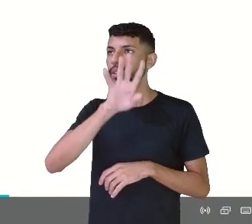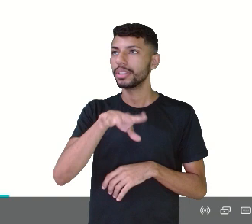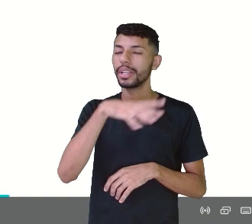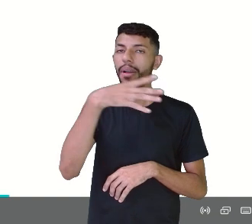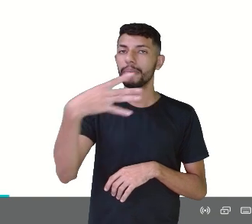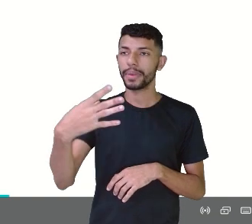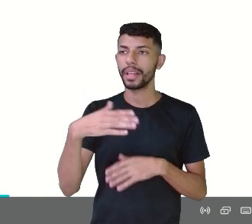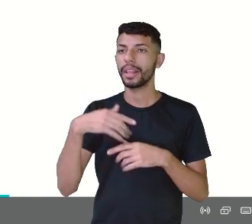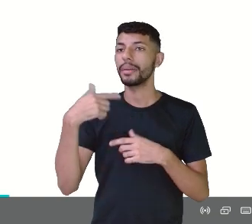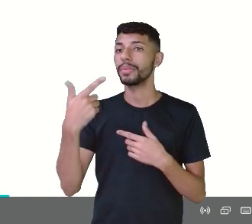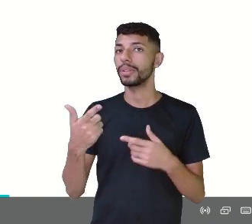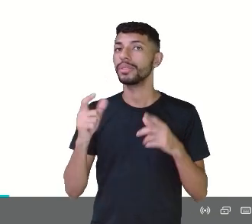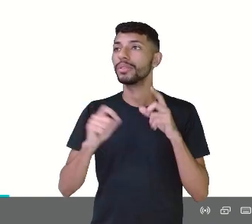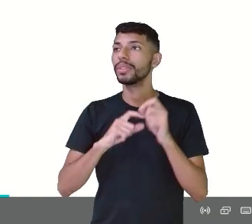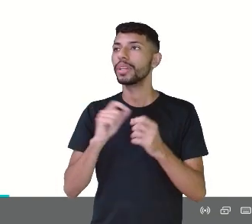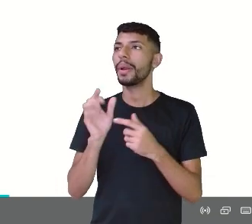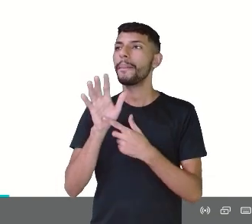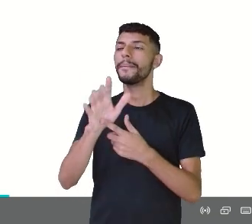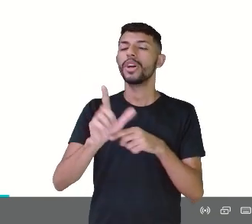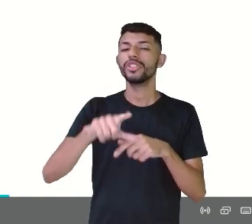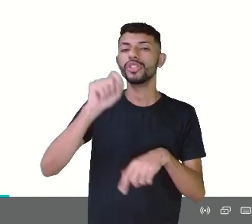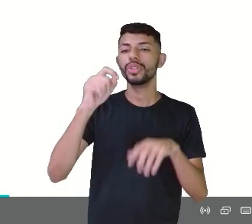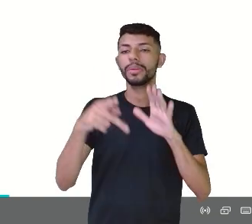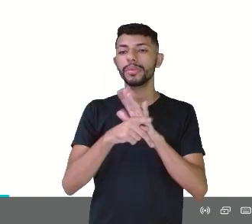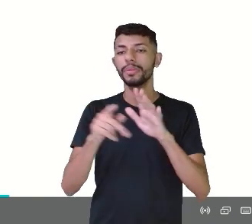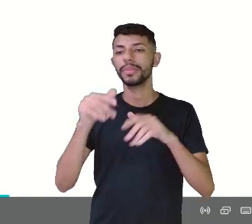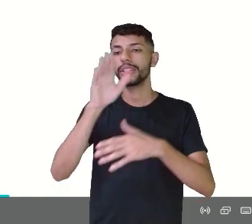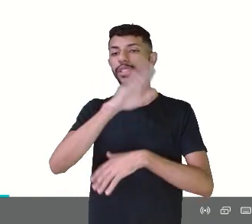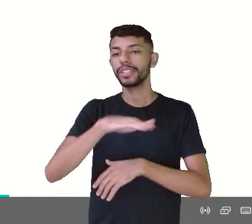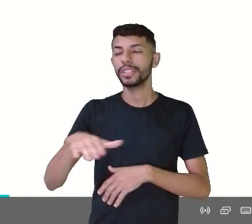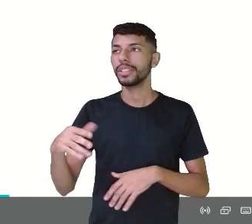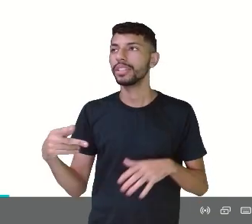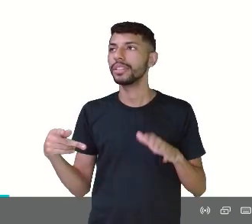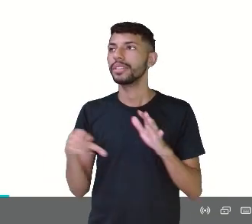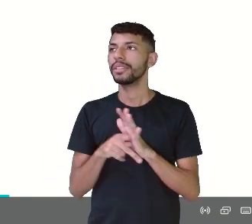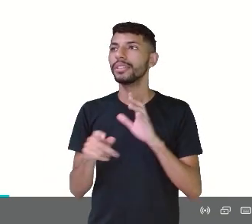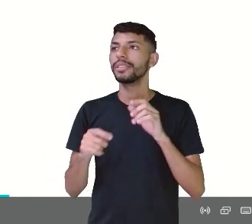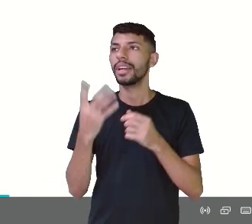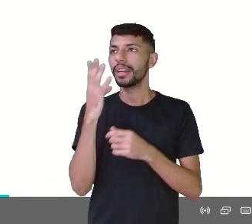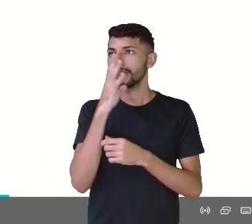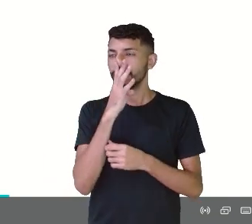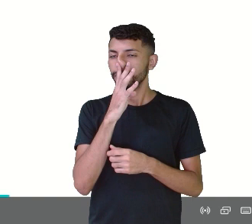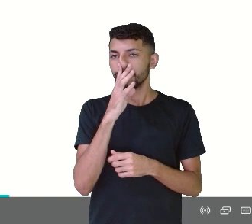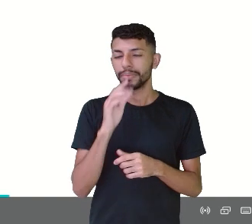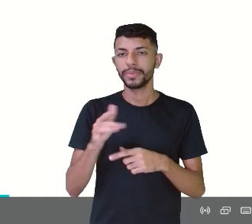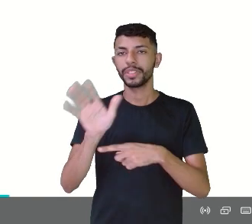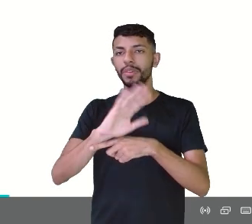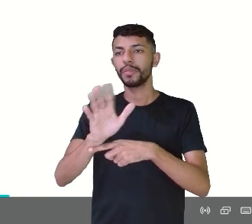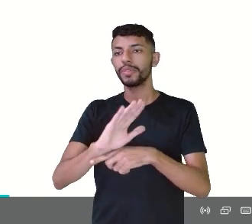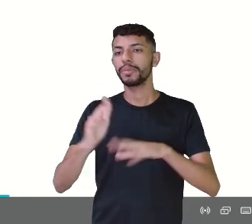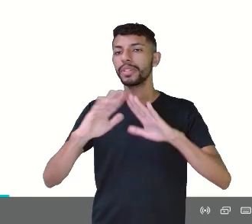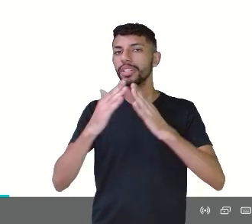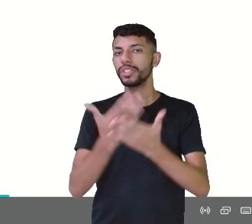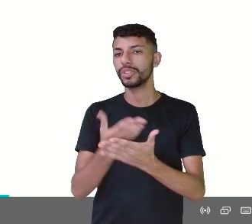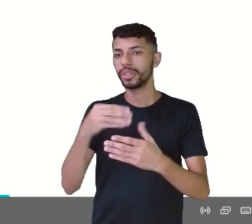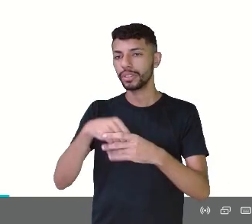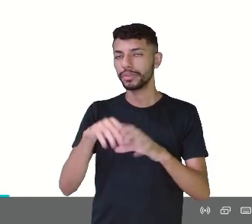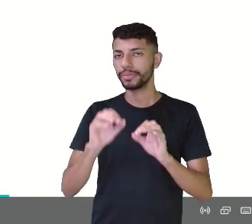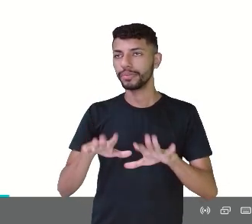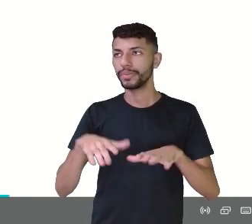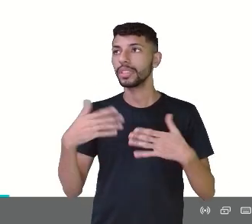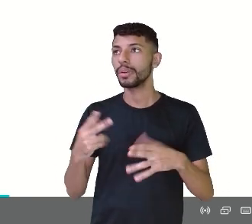seguir apresenta a escolha das crianças para assistirem um filme na escola. A partir da